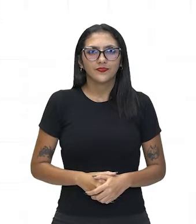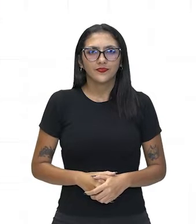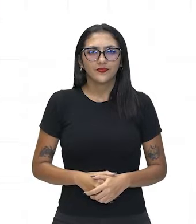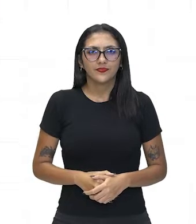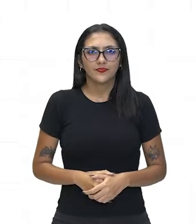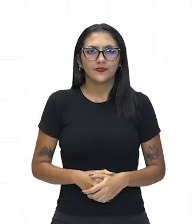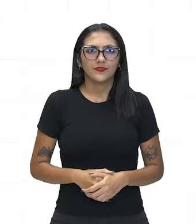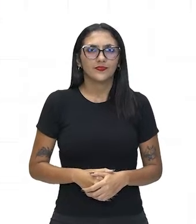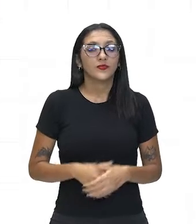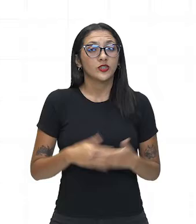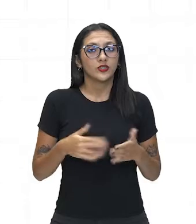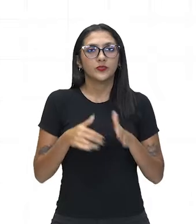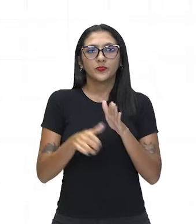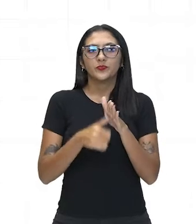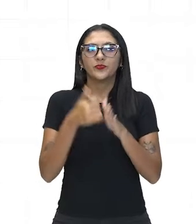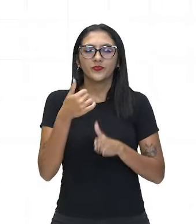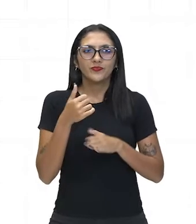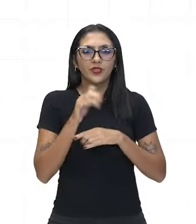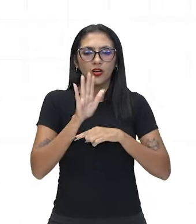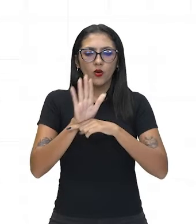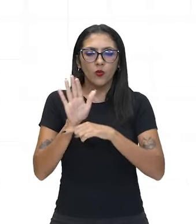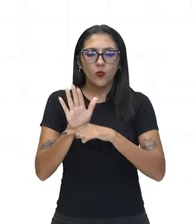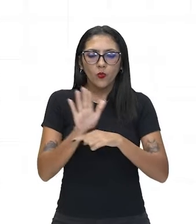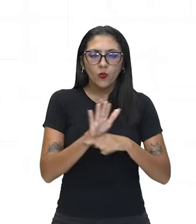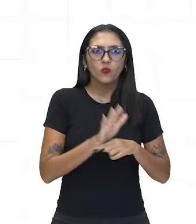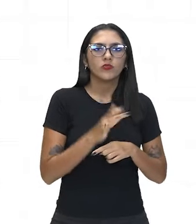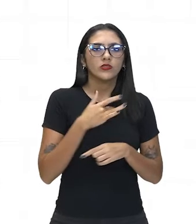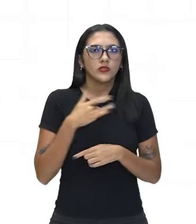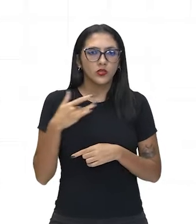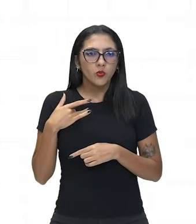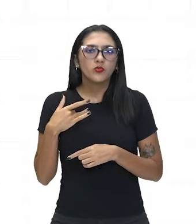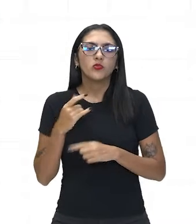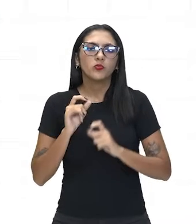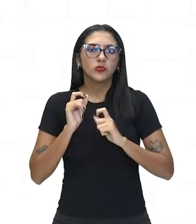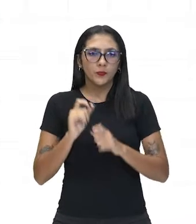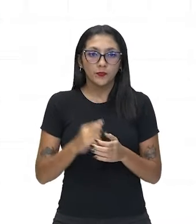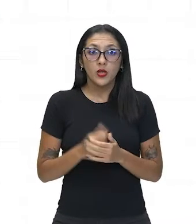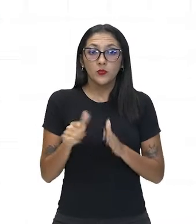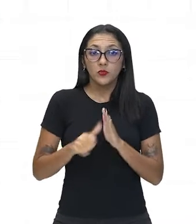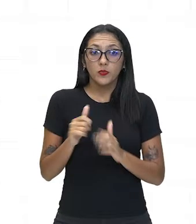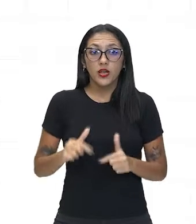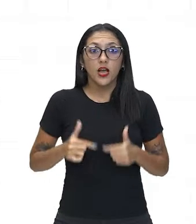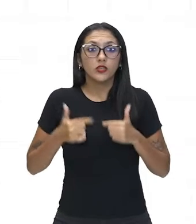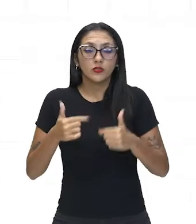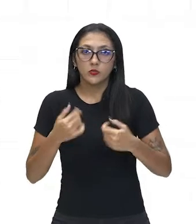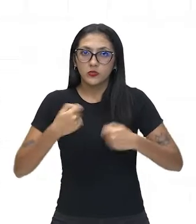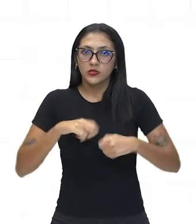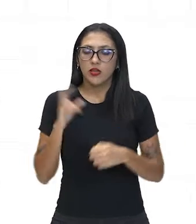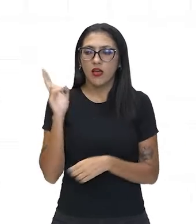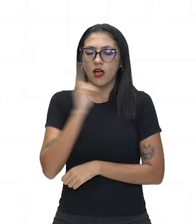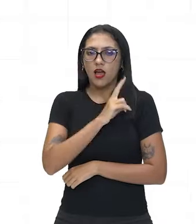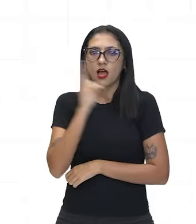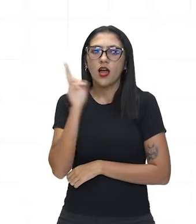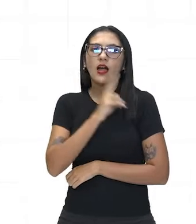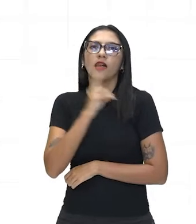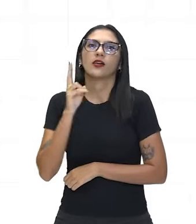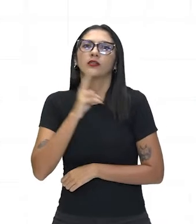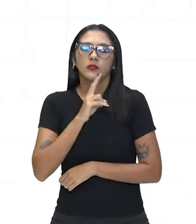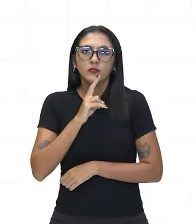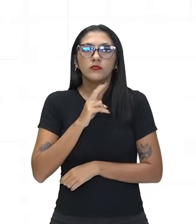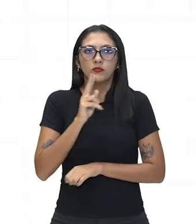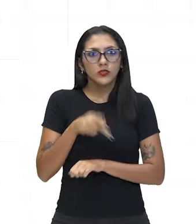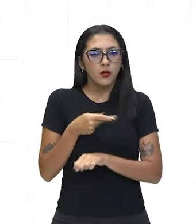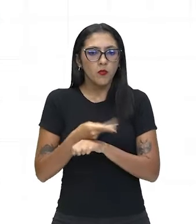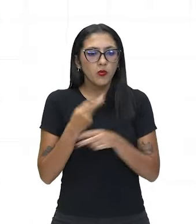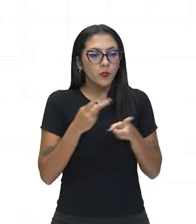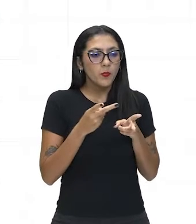Então, primeiros socorros são intervenções que devem ser feitas de maneira rápida, logo após o